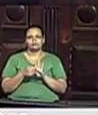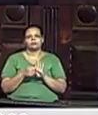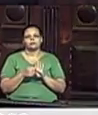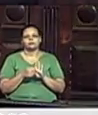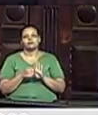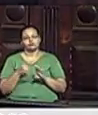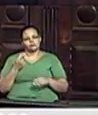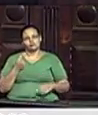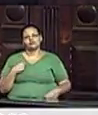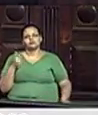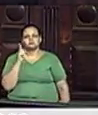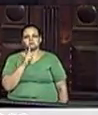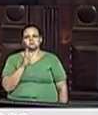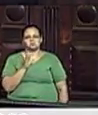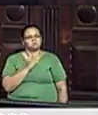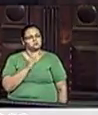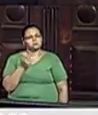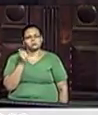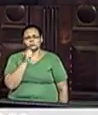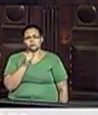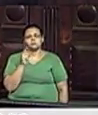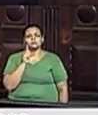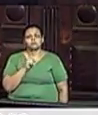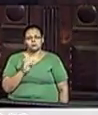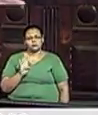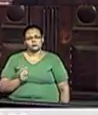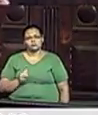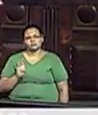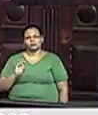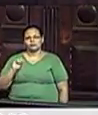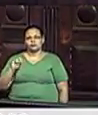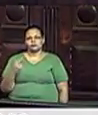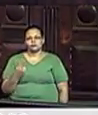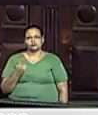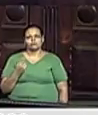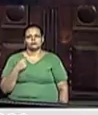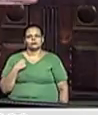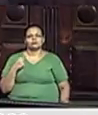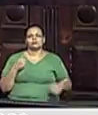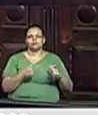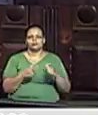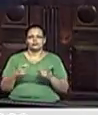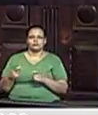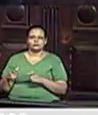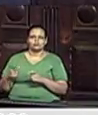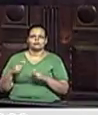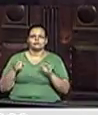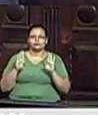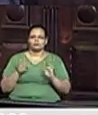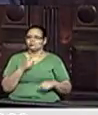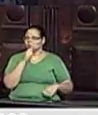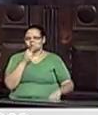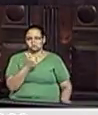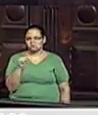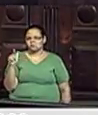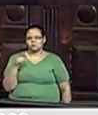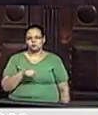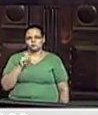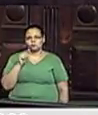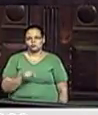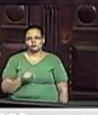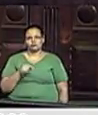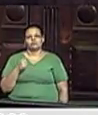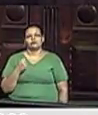são lucrativas, são rentáveis, são bem-sucedidas, ou de agências que funcionam em locais que não têm outra alternativa para a